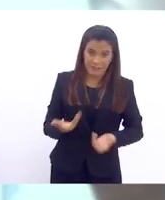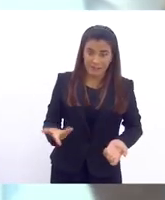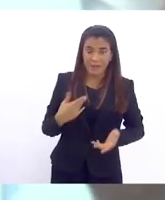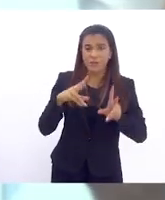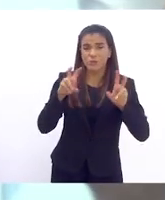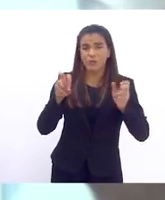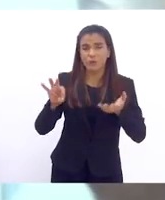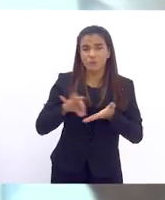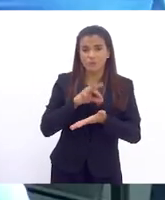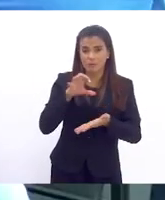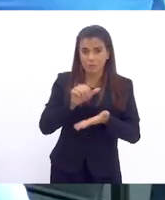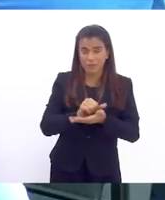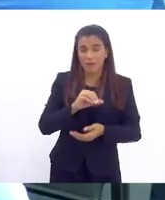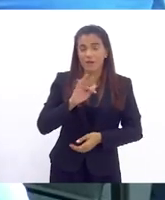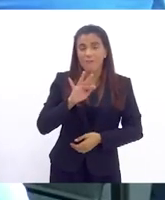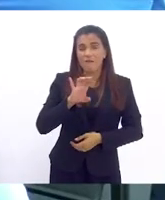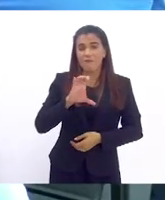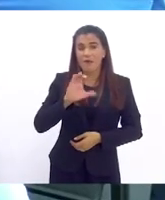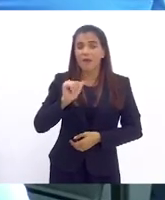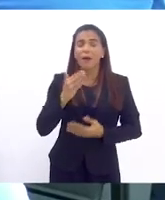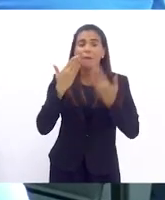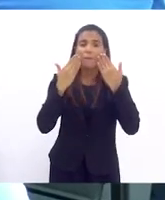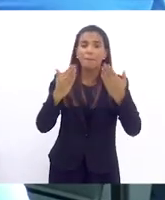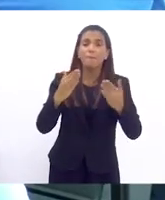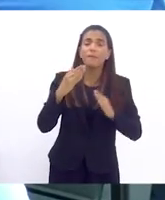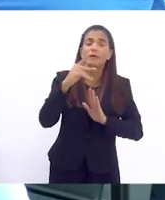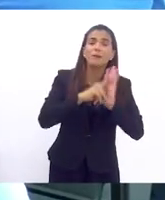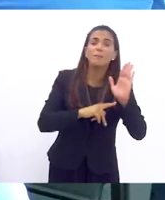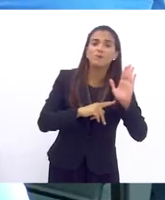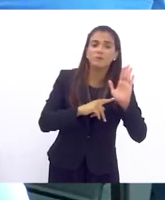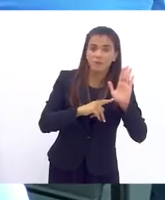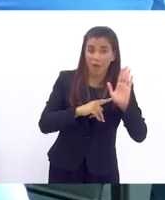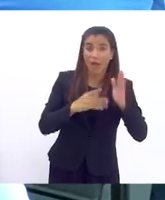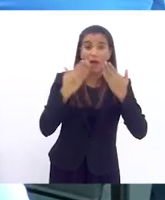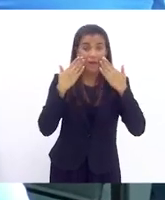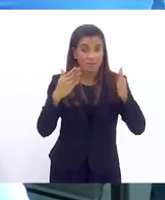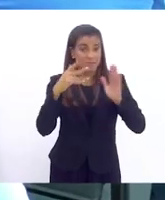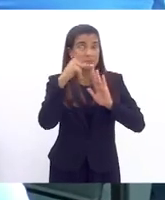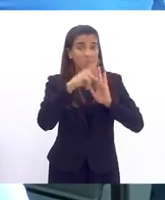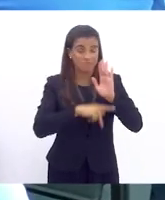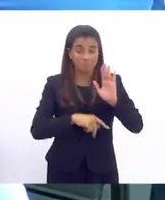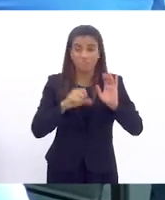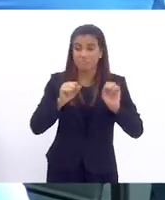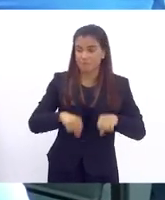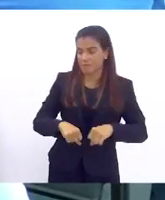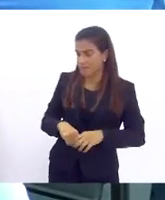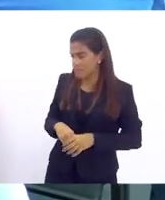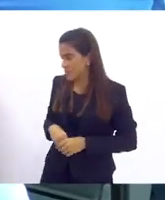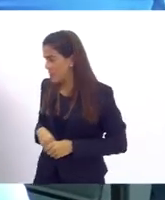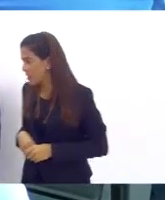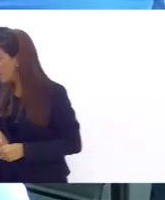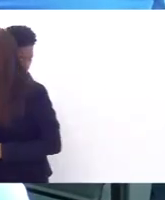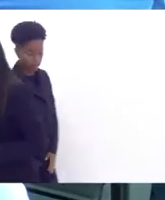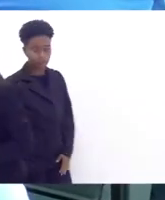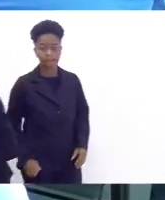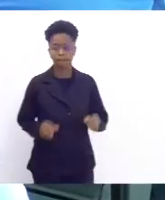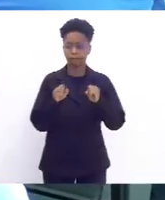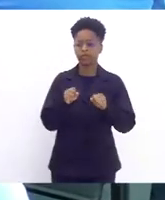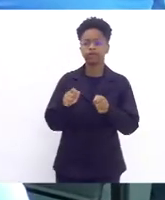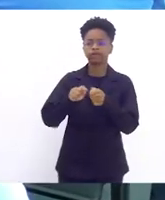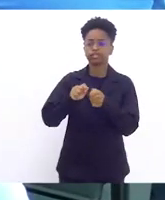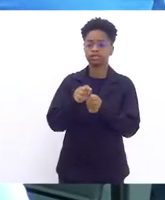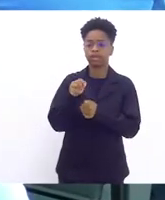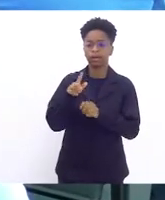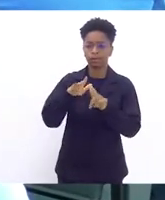inscrição na fecan para apresentar o projeto como funciona sim para apresentação a sociedade civil pode ser feita através da edema